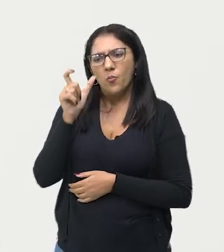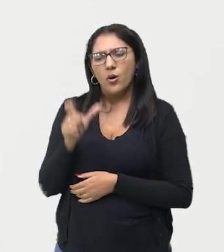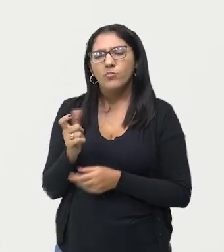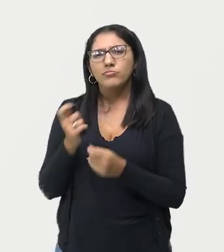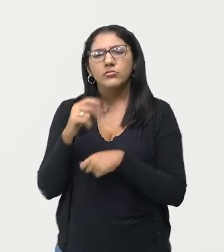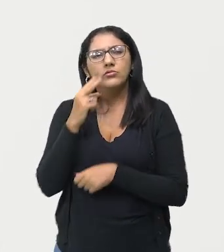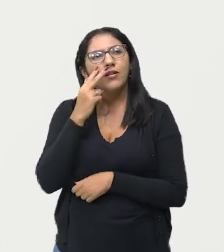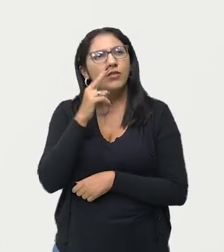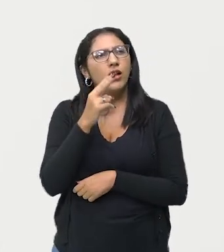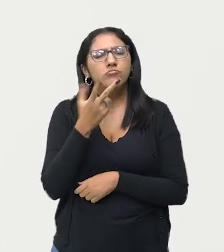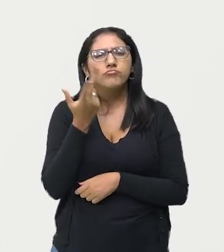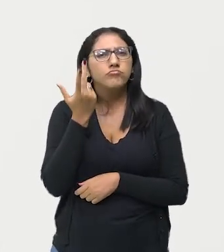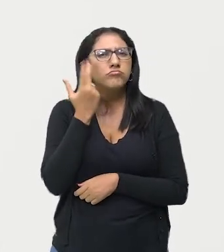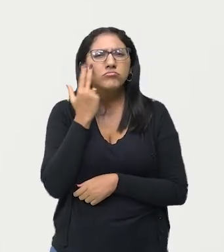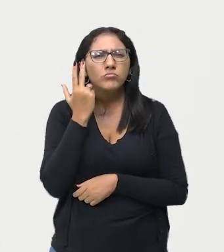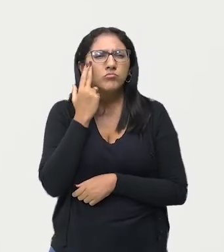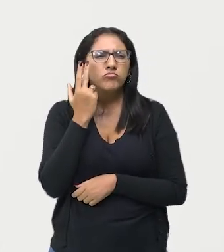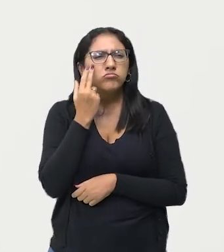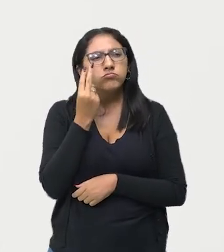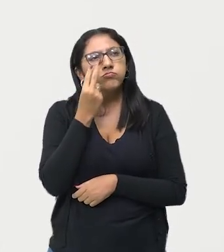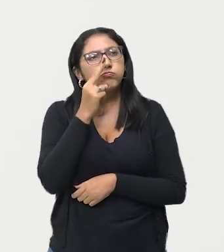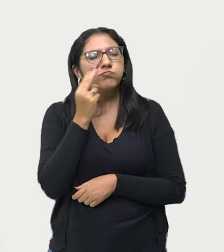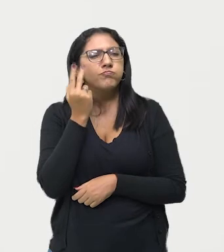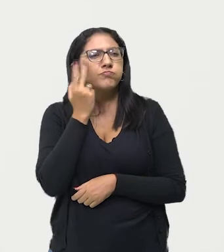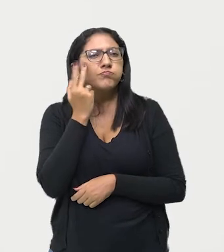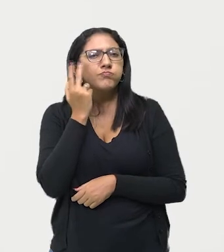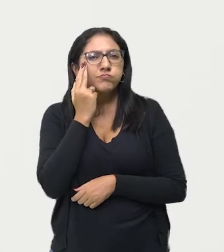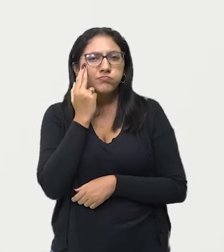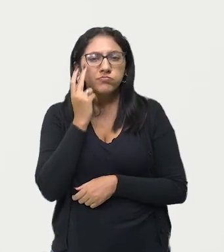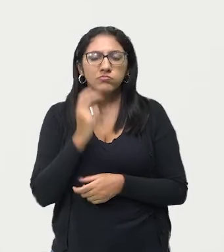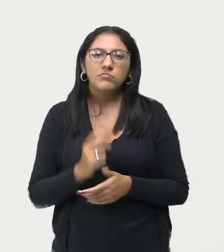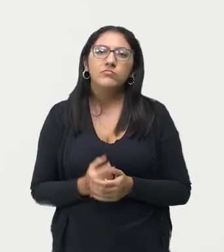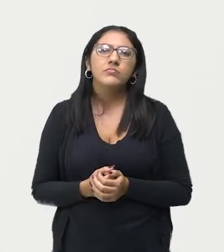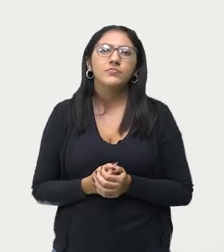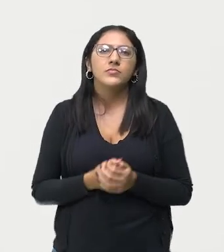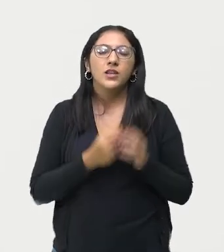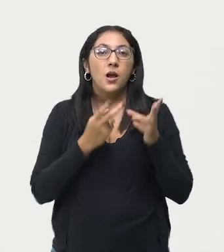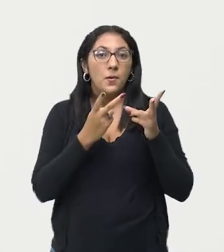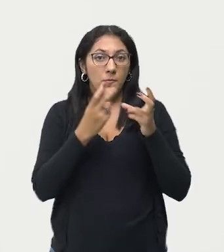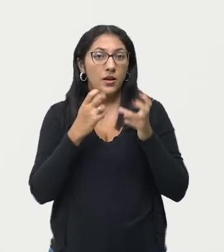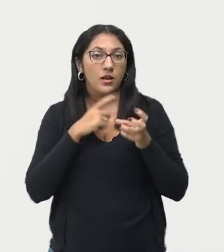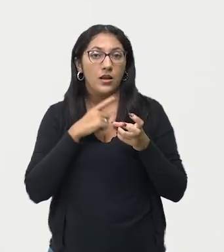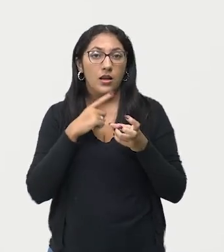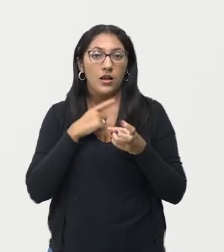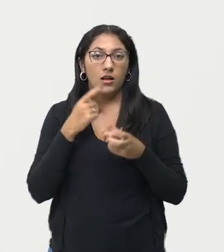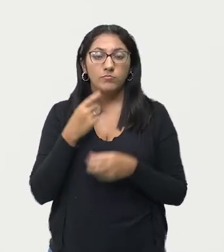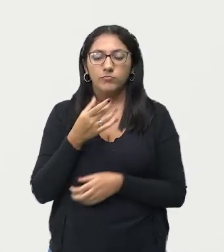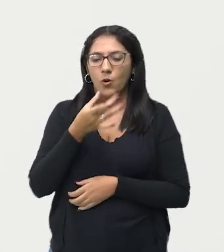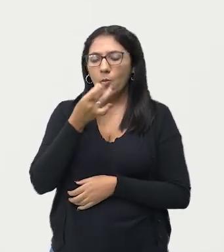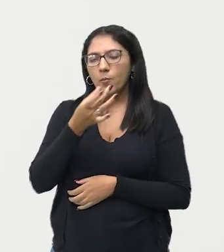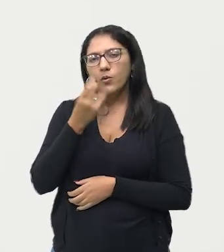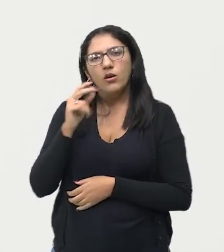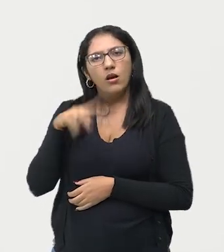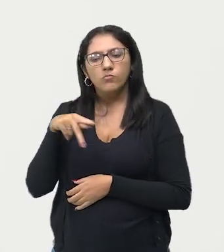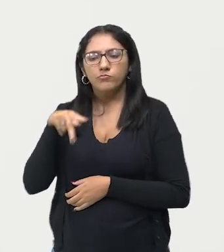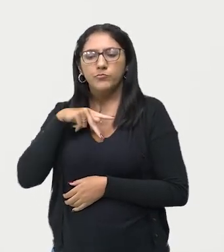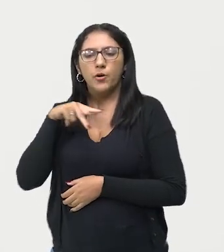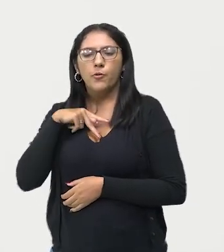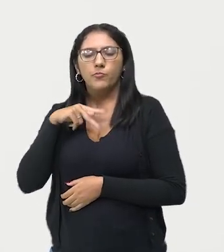essa cena e não achar que é uma crueldade. Então, notem que a opinião, ela é